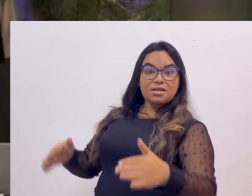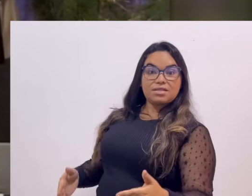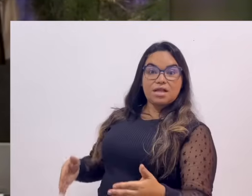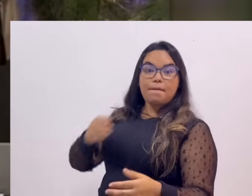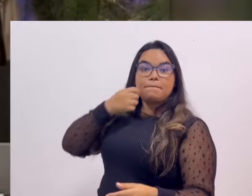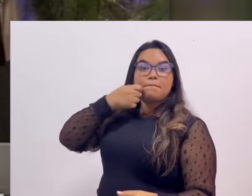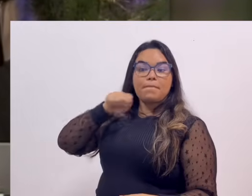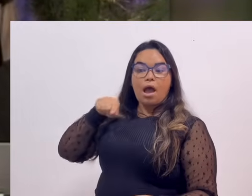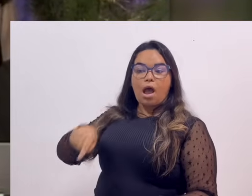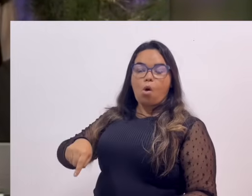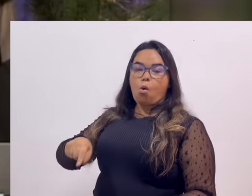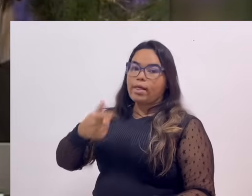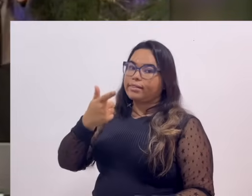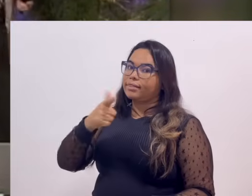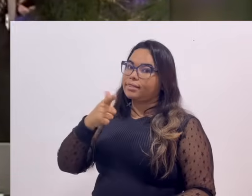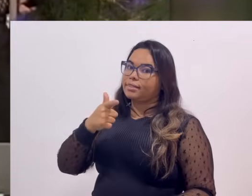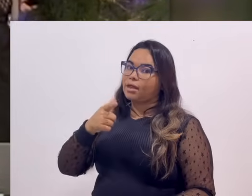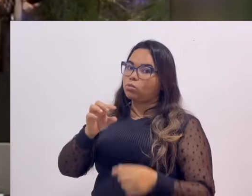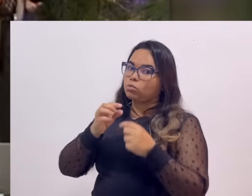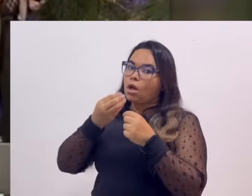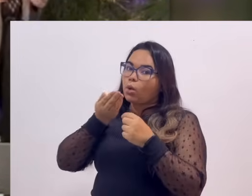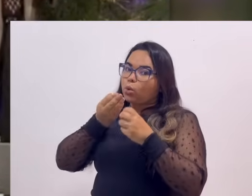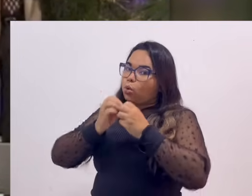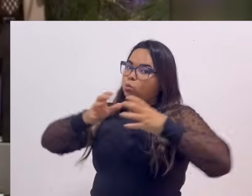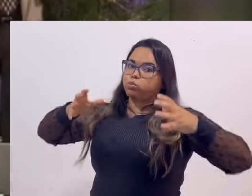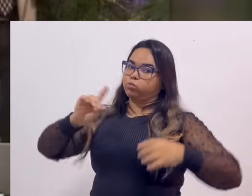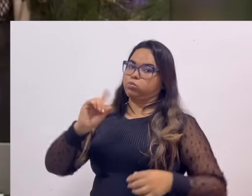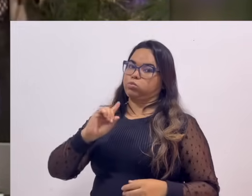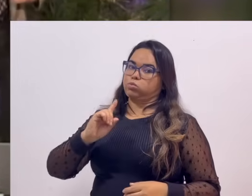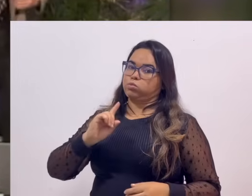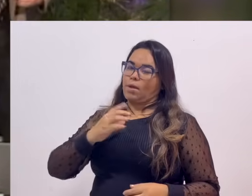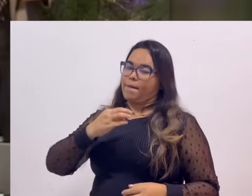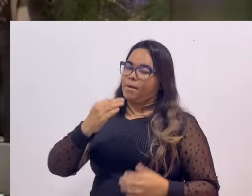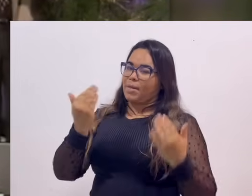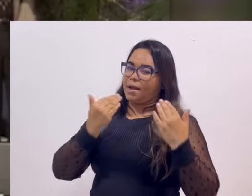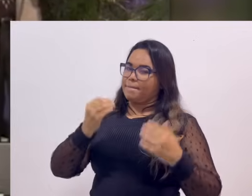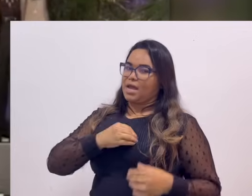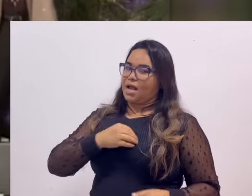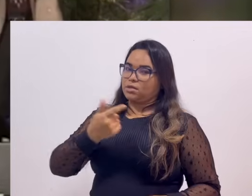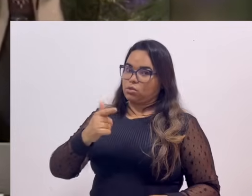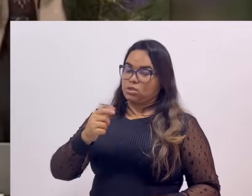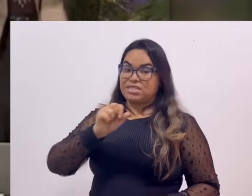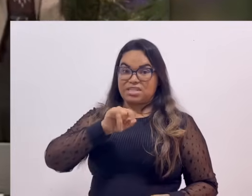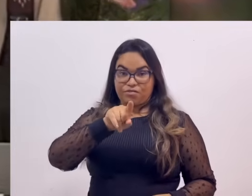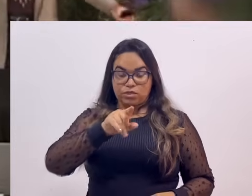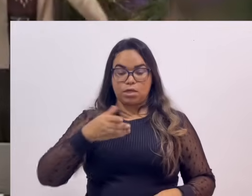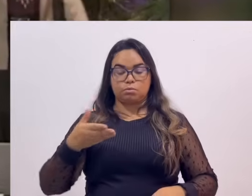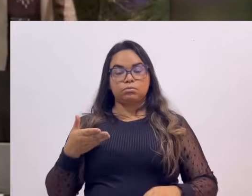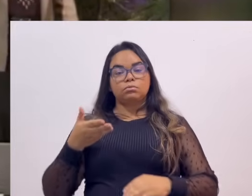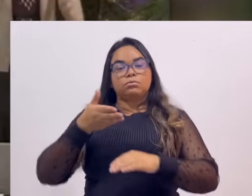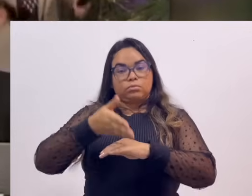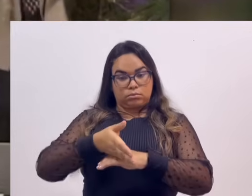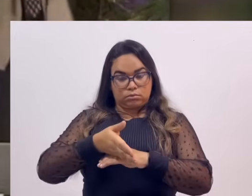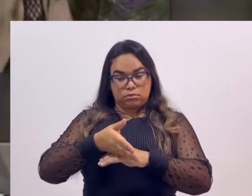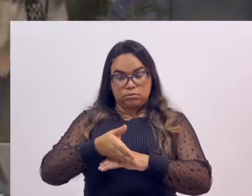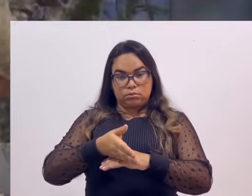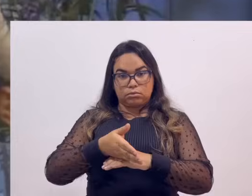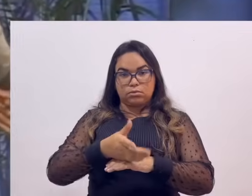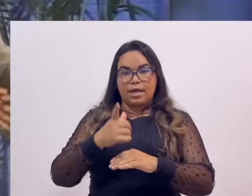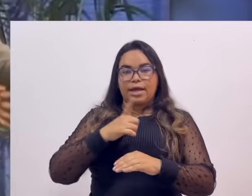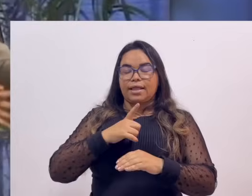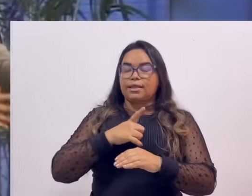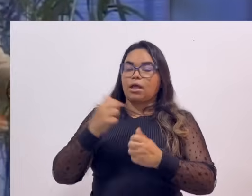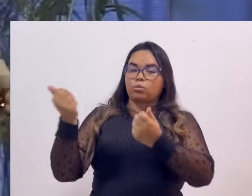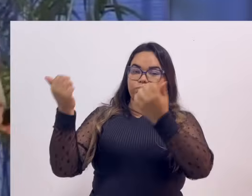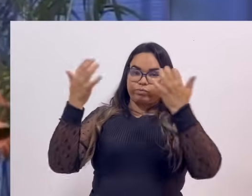pães pão sem fermento sem pecado agora em outras palavras se você entrava estava coberto